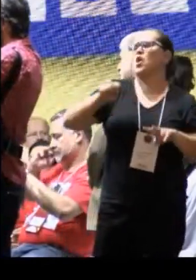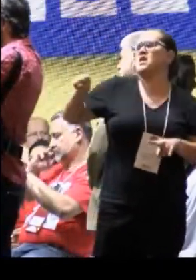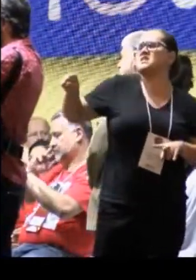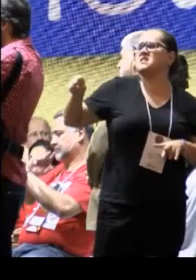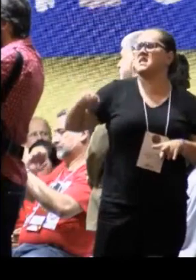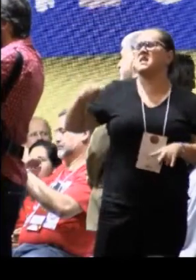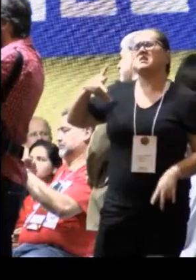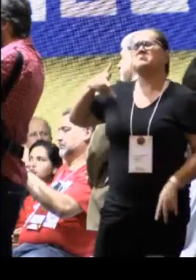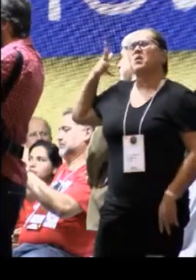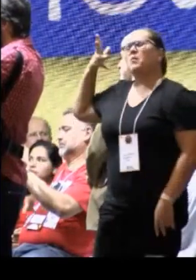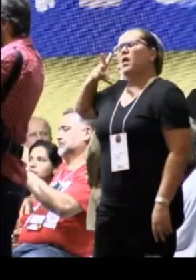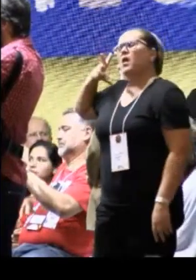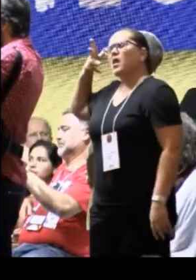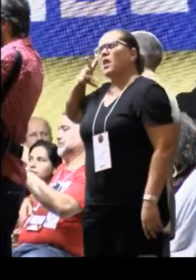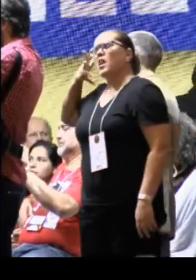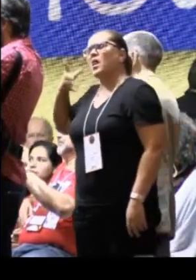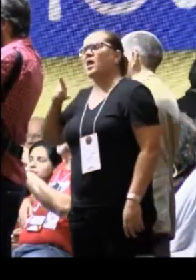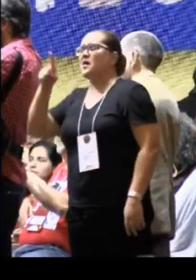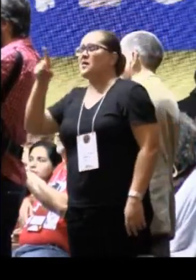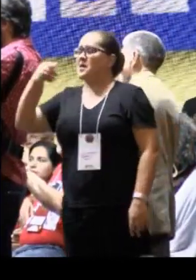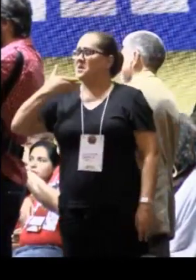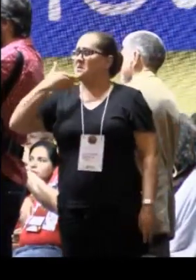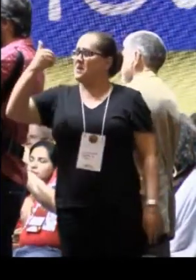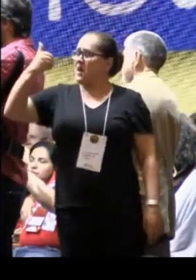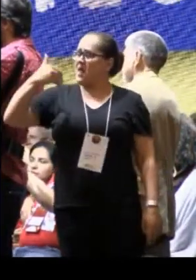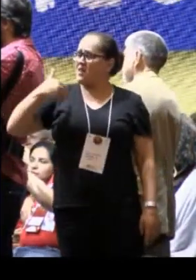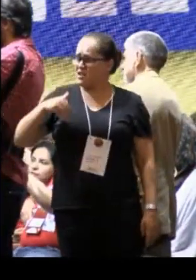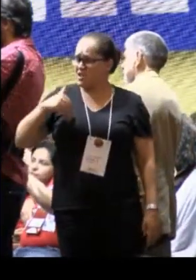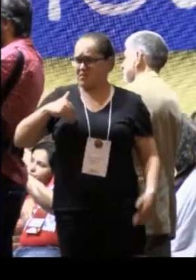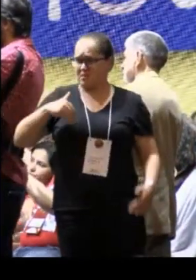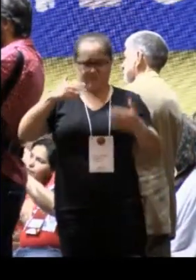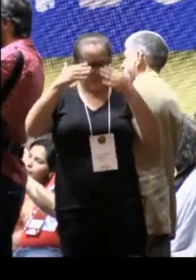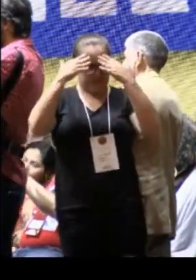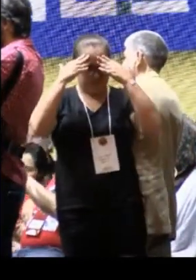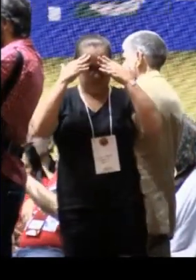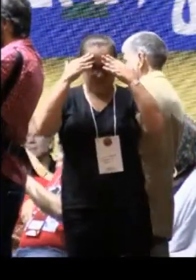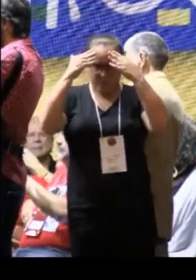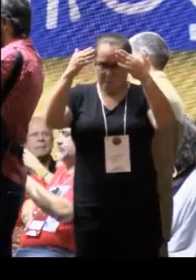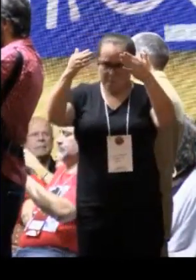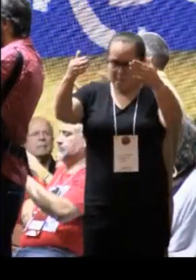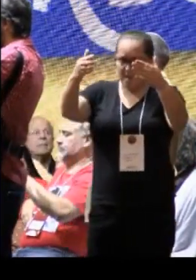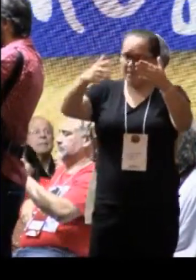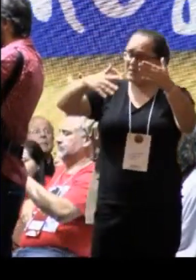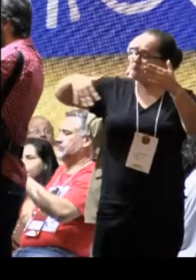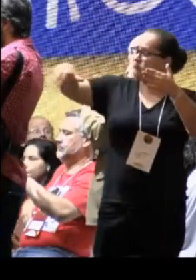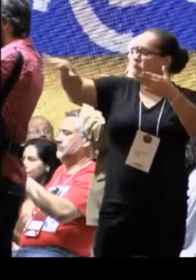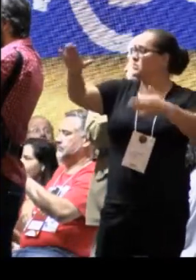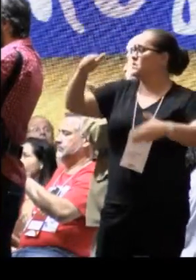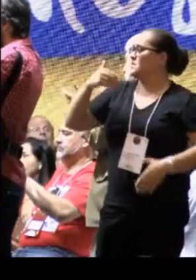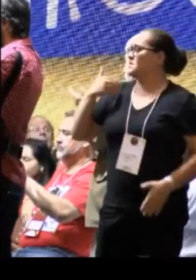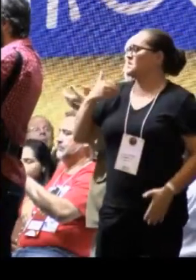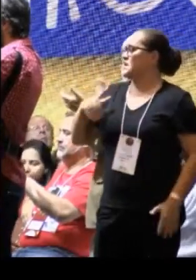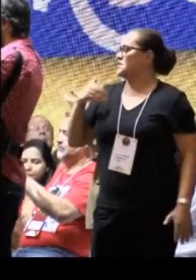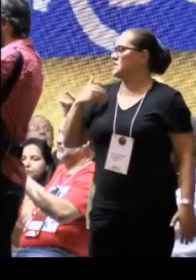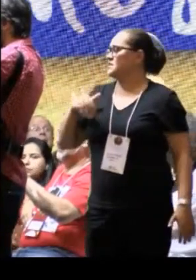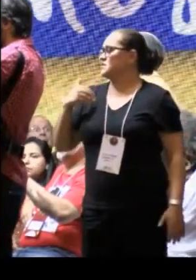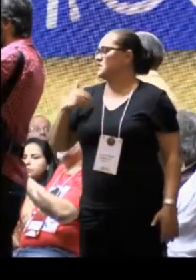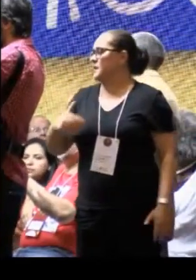e fez um discurso ainda melhor na Argentina. Então, minha gratidão aos hermanos porteños da